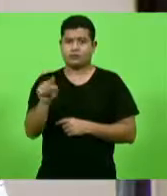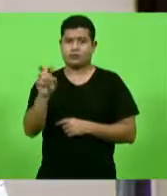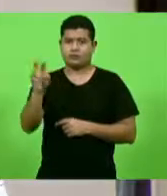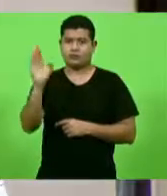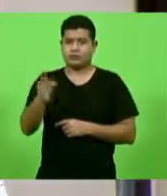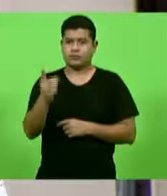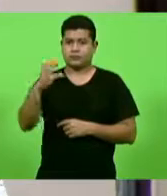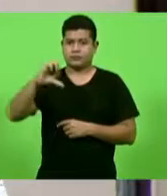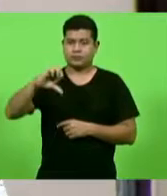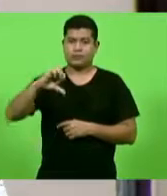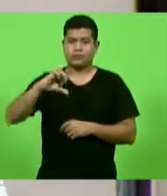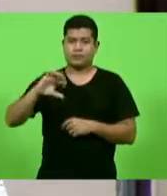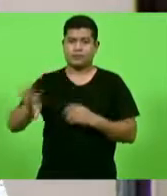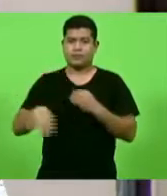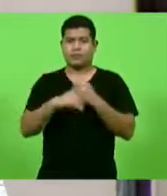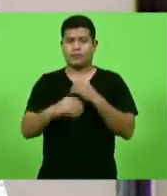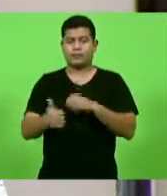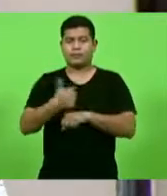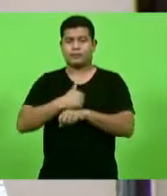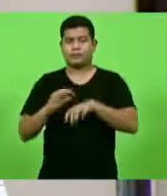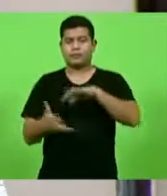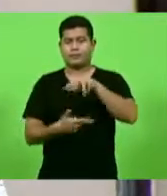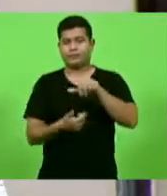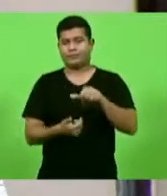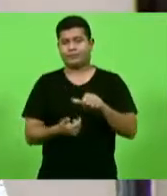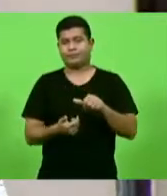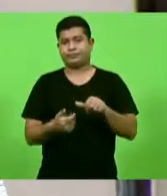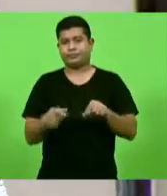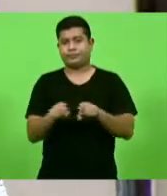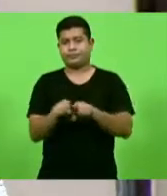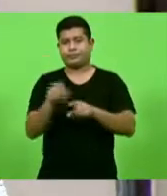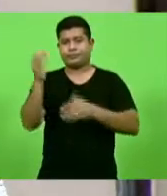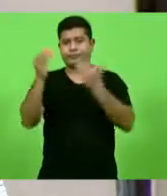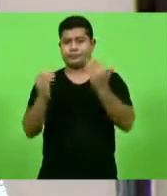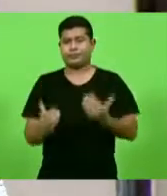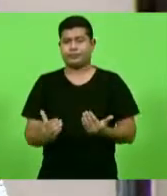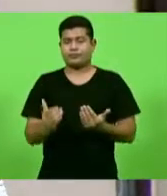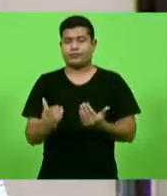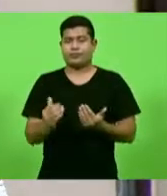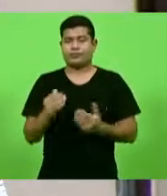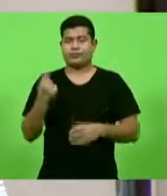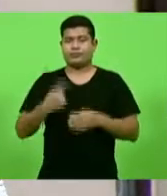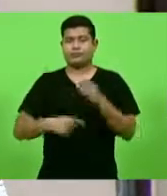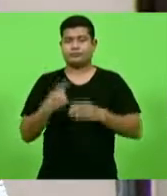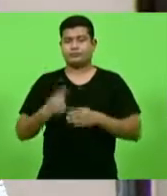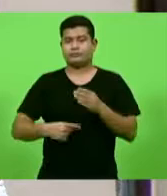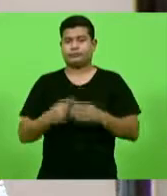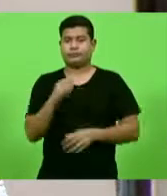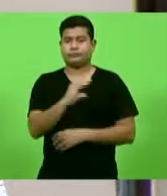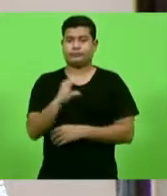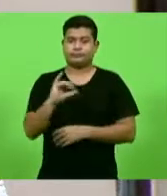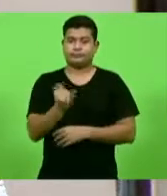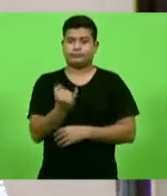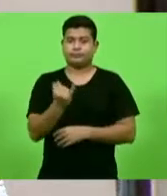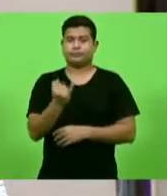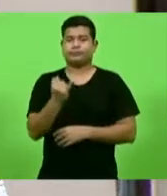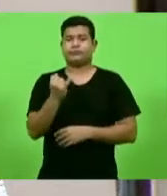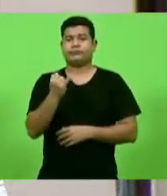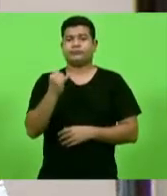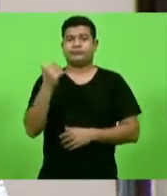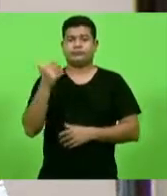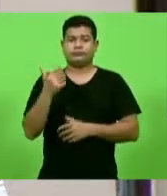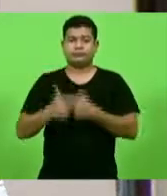446.5/2019, com emenda substitutiva global e pareceres favoráveis das comissões de Constituição e Justiça, Comissão de